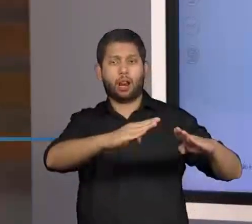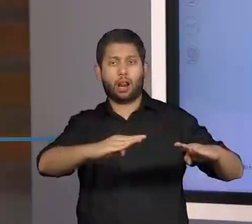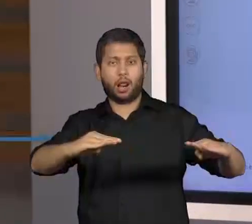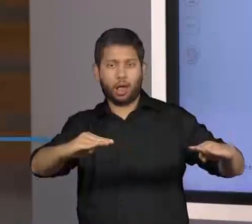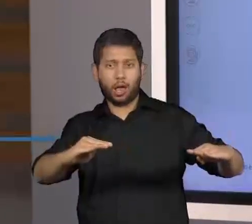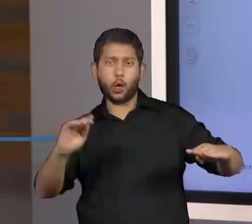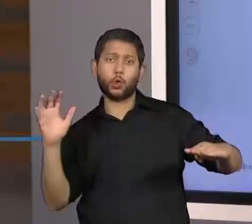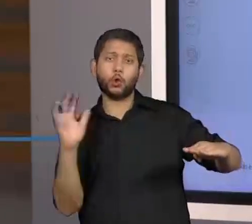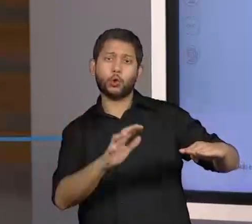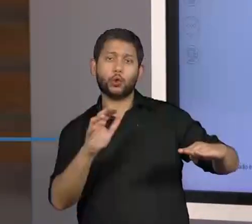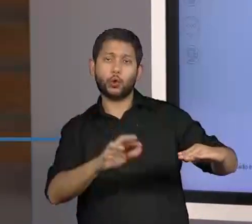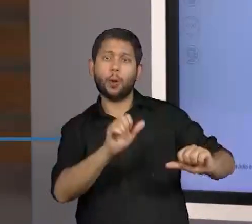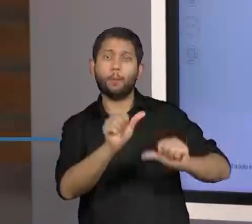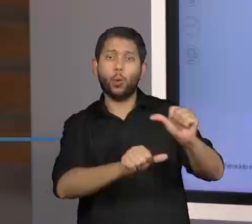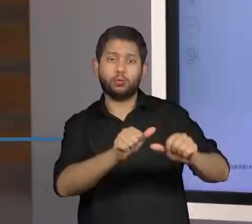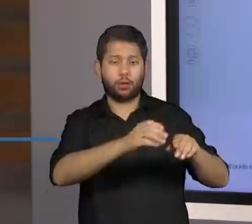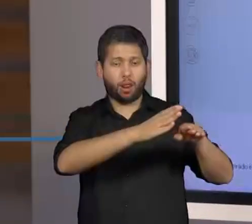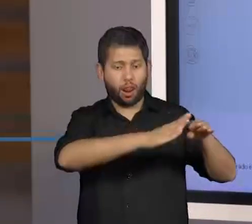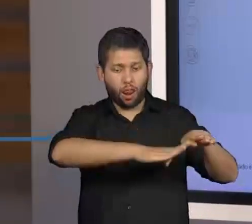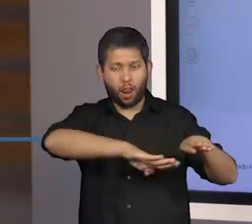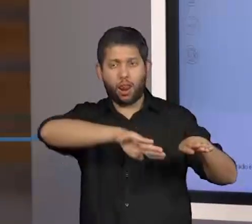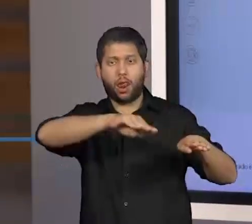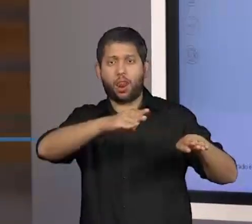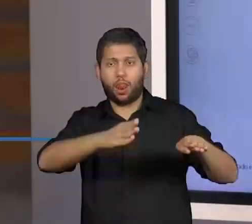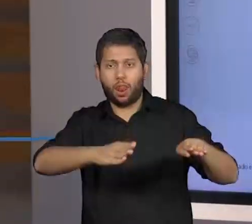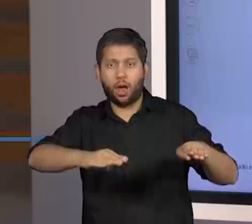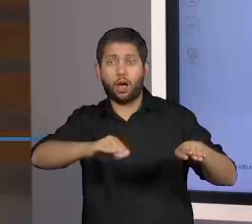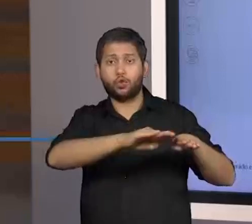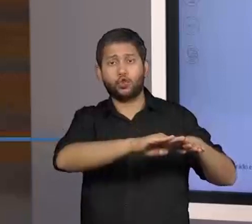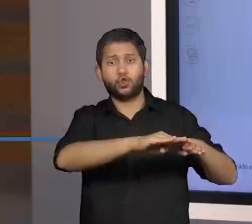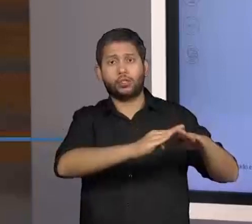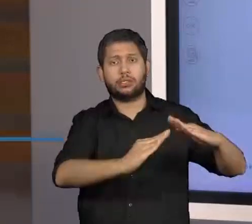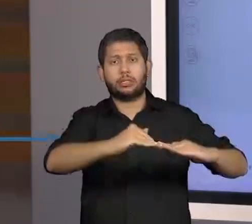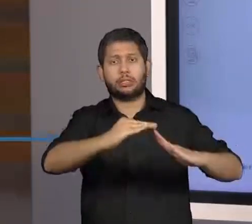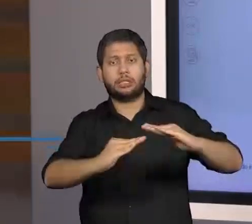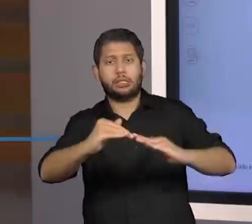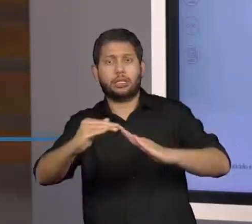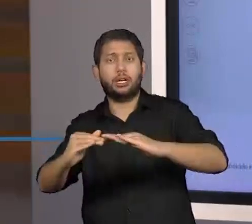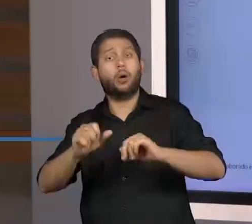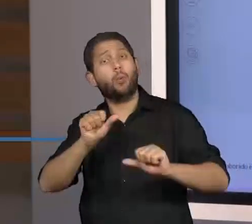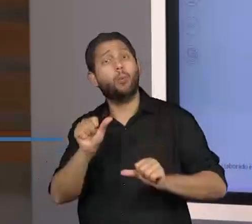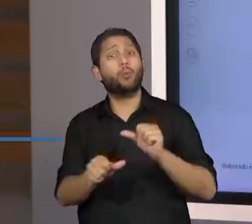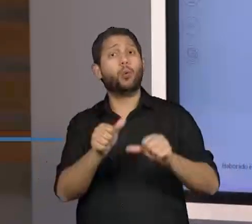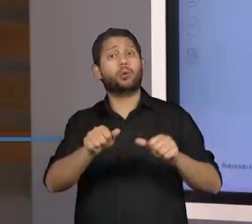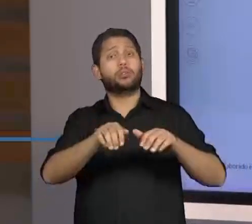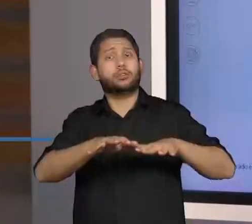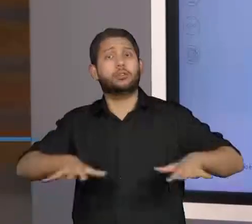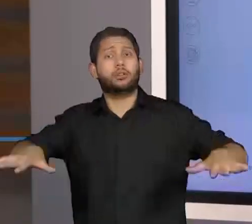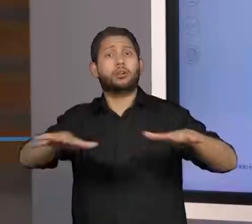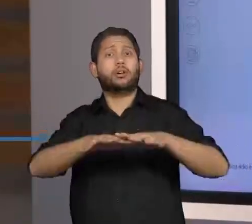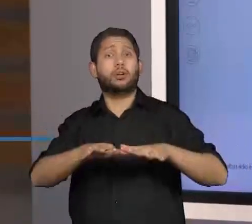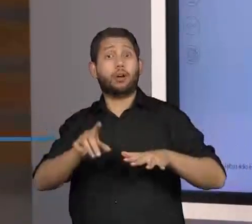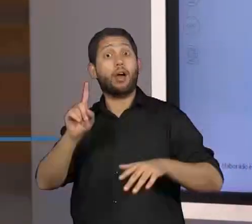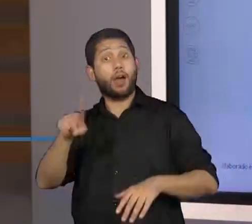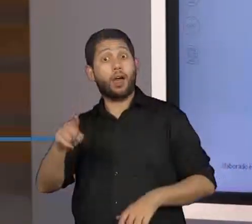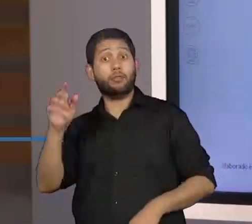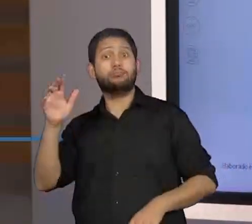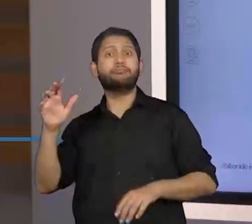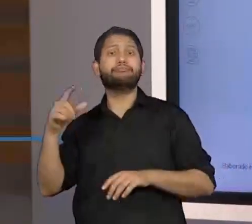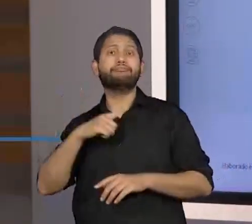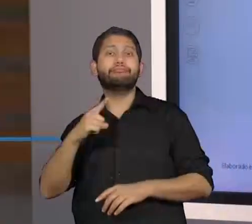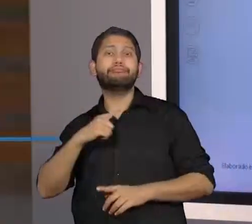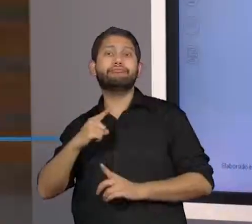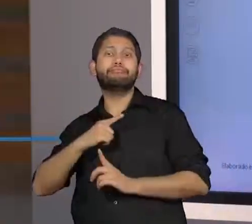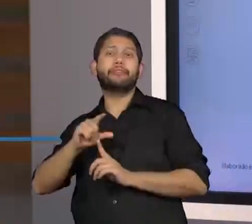modifique. A gente vai entender um pouco mais em alguns exemplos, mas é exatamente isso. os